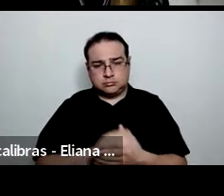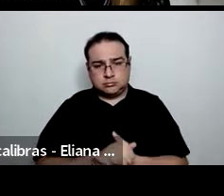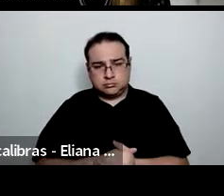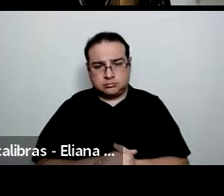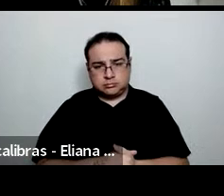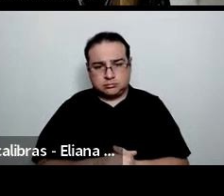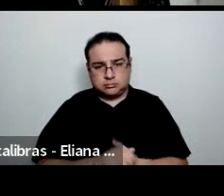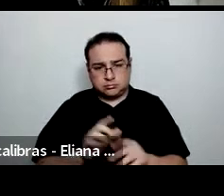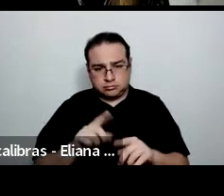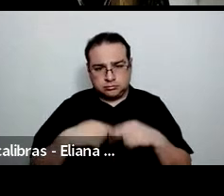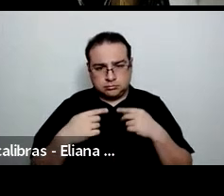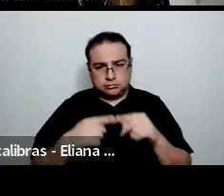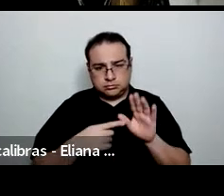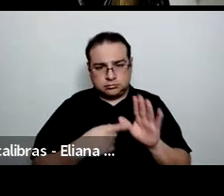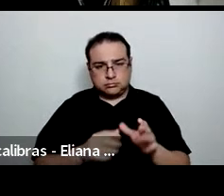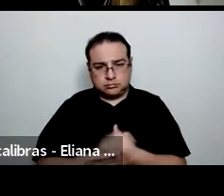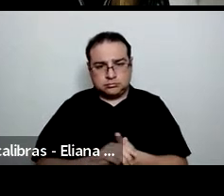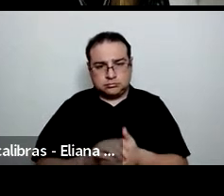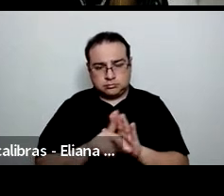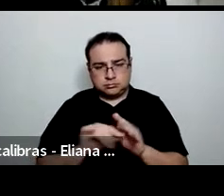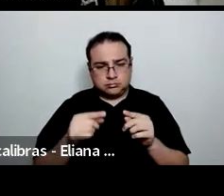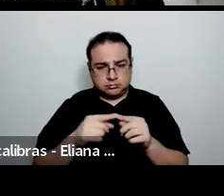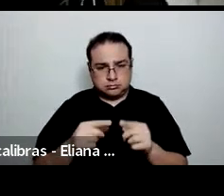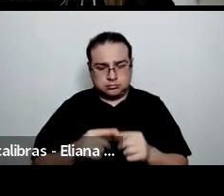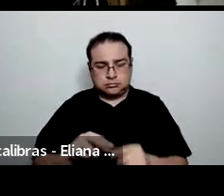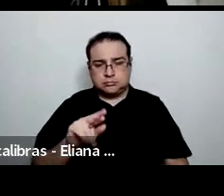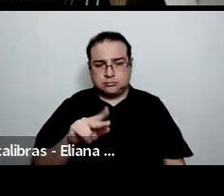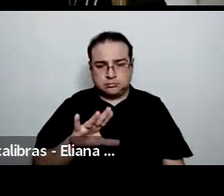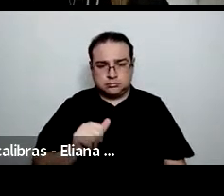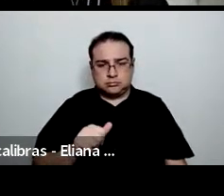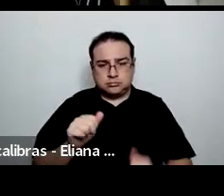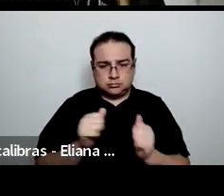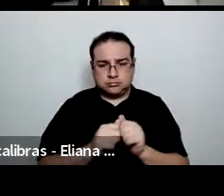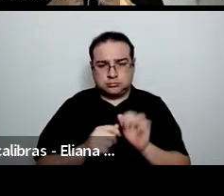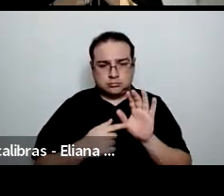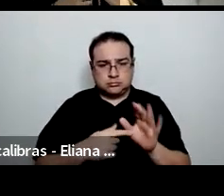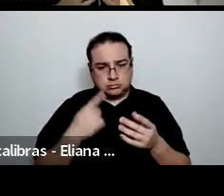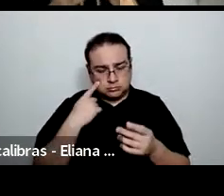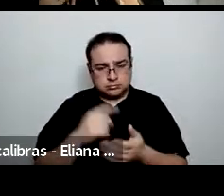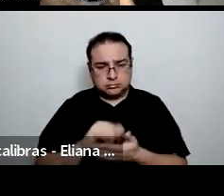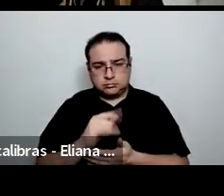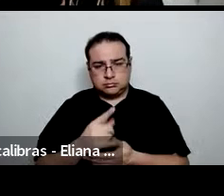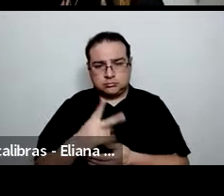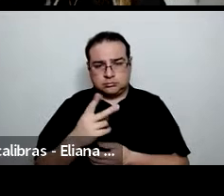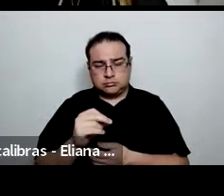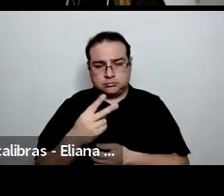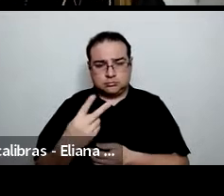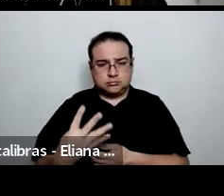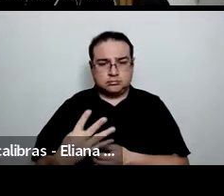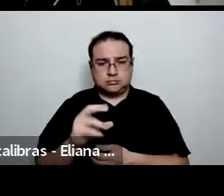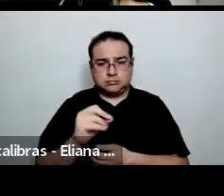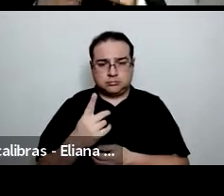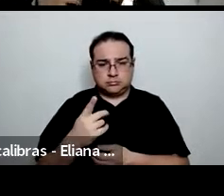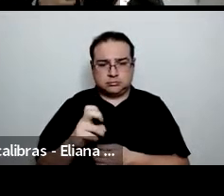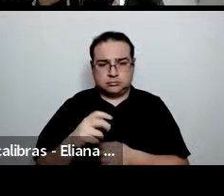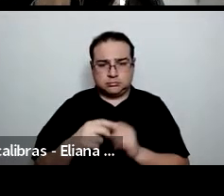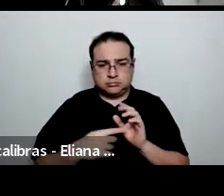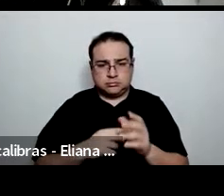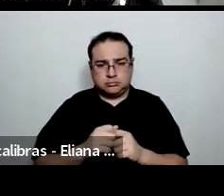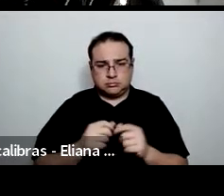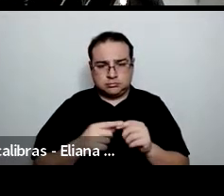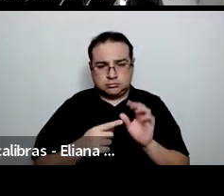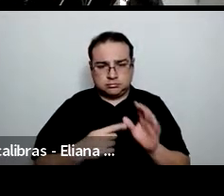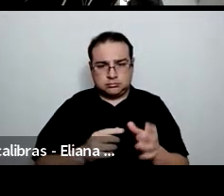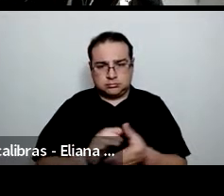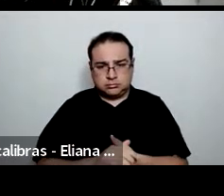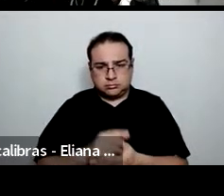assim conforme previsto na legislação de Regência decidido no acórdão de 224/2015 o requerente deverá